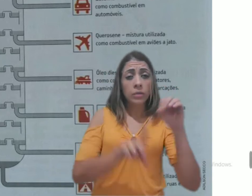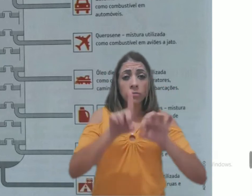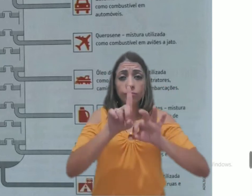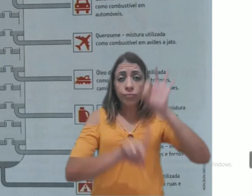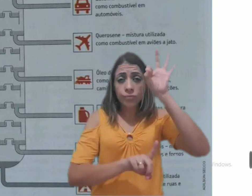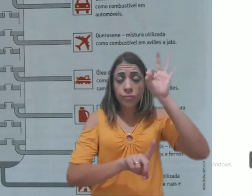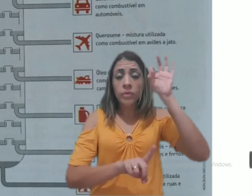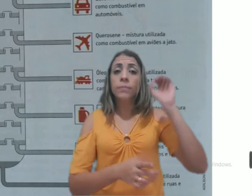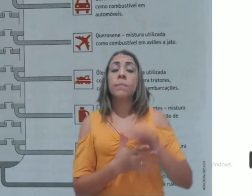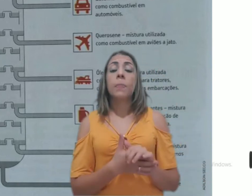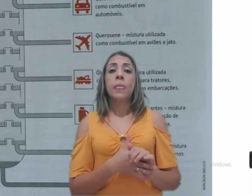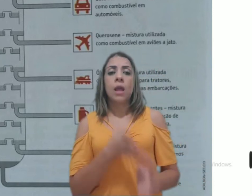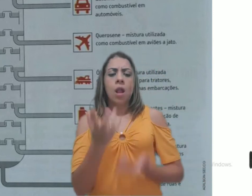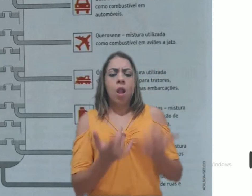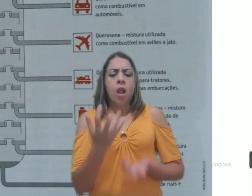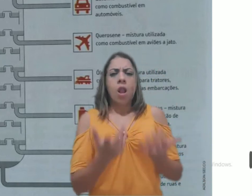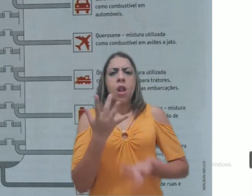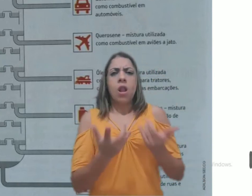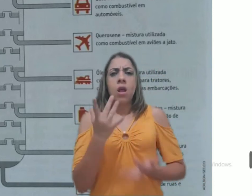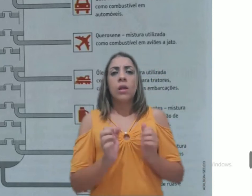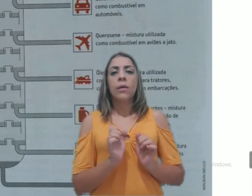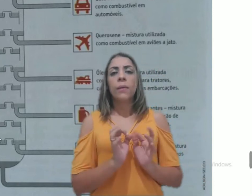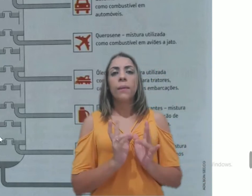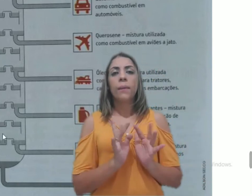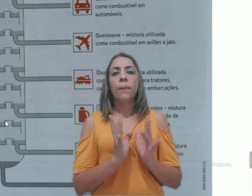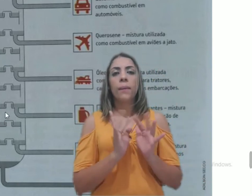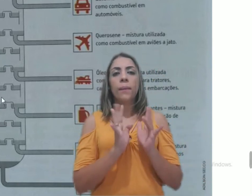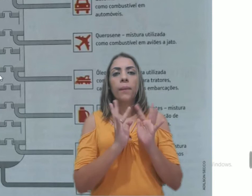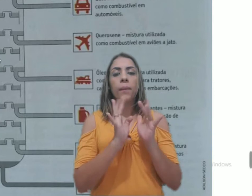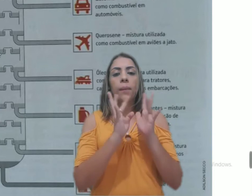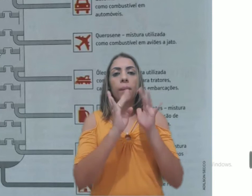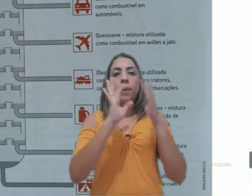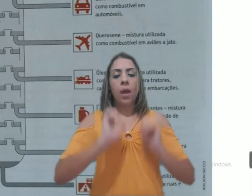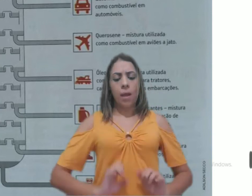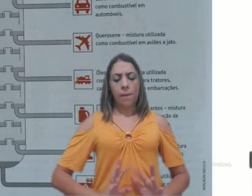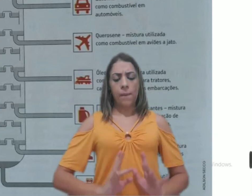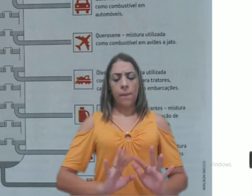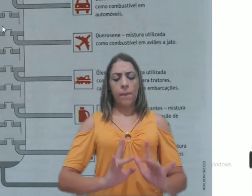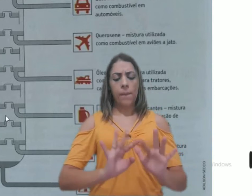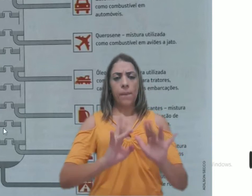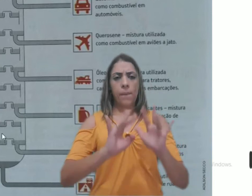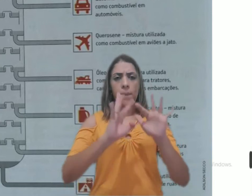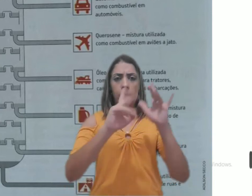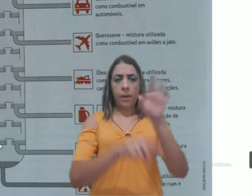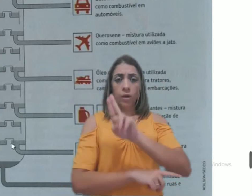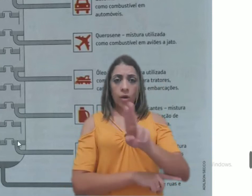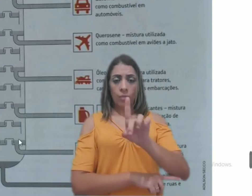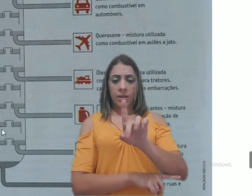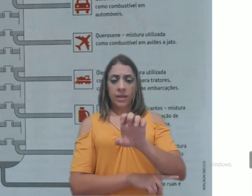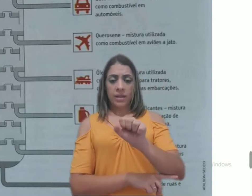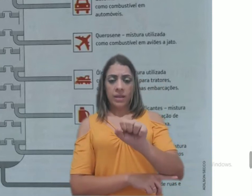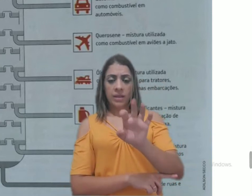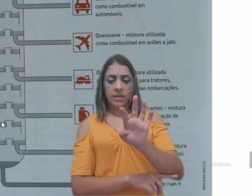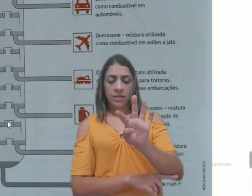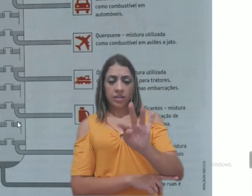graus ou superior, e esse petróleo bruto, então, ele vira vapor e vai subir essa torre de destilação aqui.